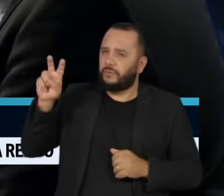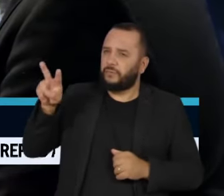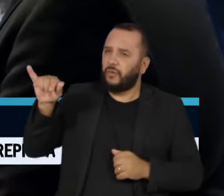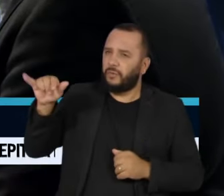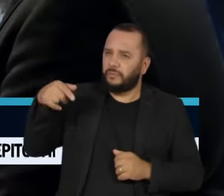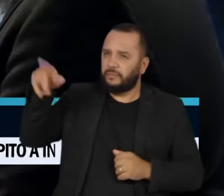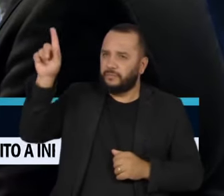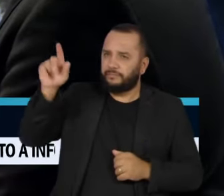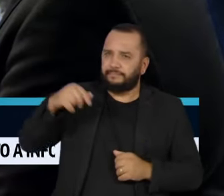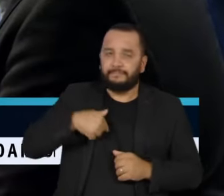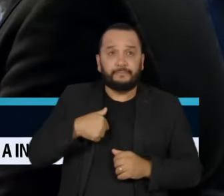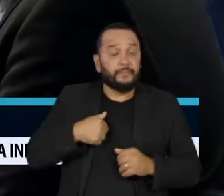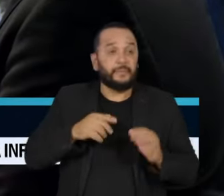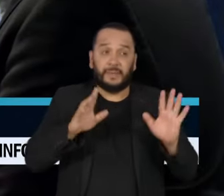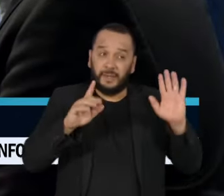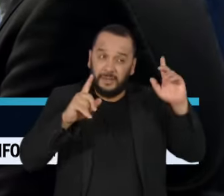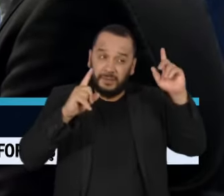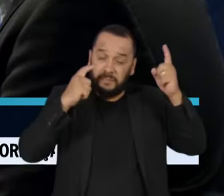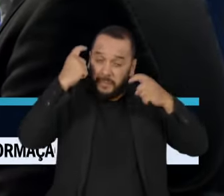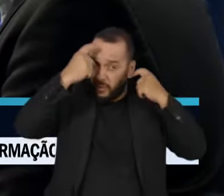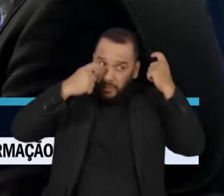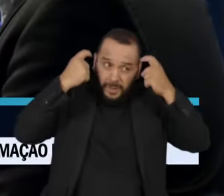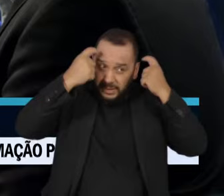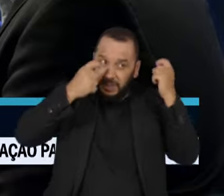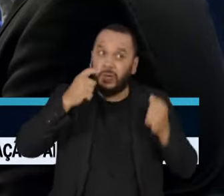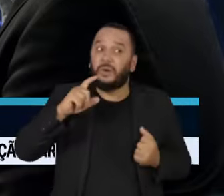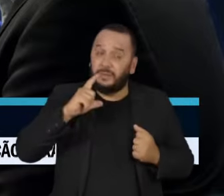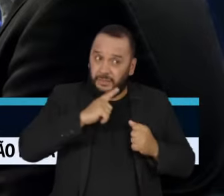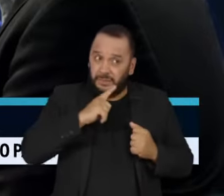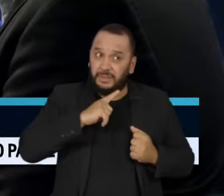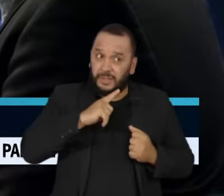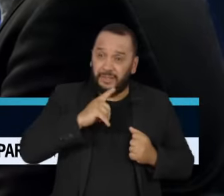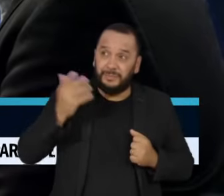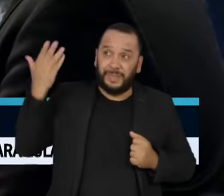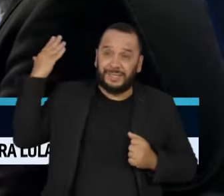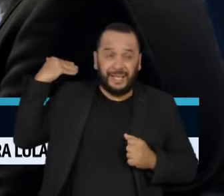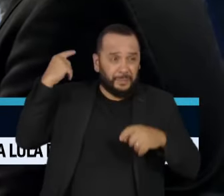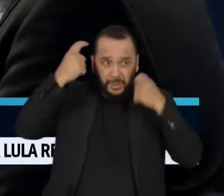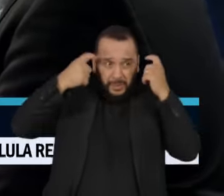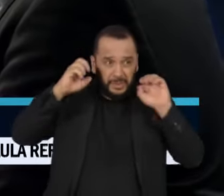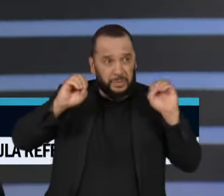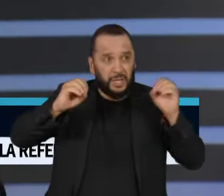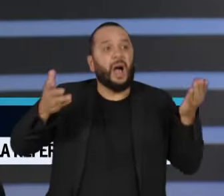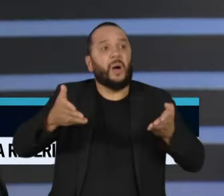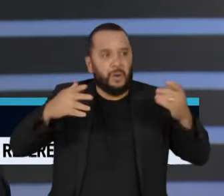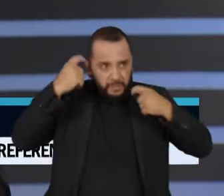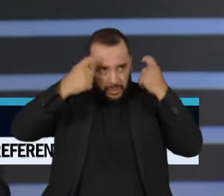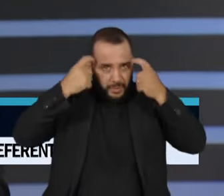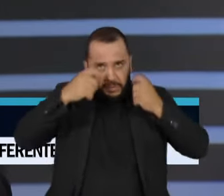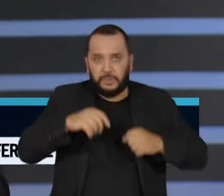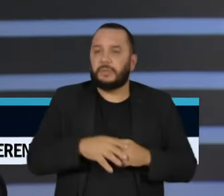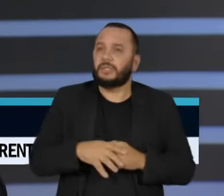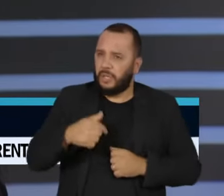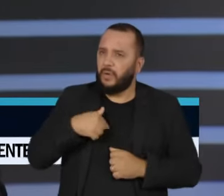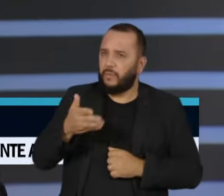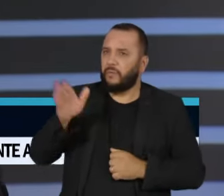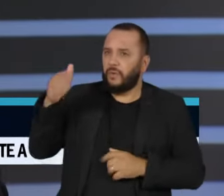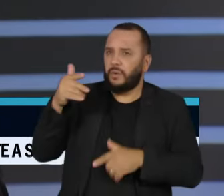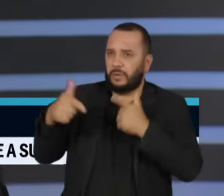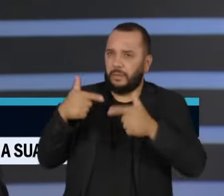forma pacífica, mas de qualquer forma há uma preocupação que não existia em momentos anteriores em outras posses, não é? É, eu vou estar cobrindo, né,